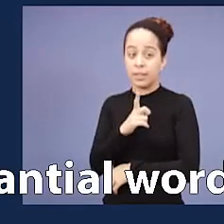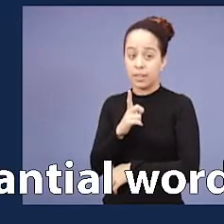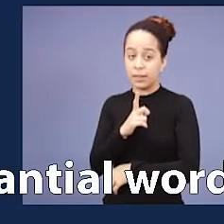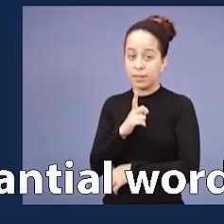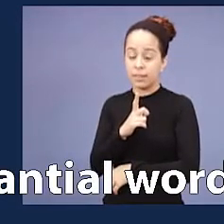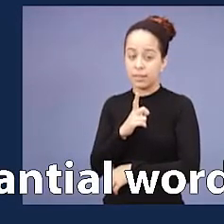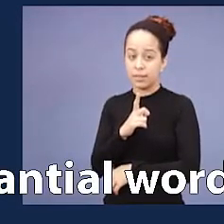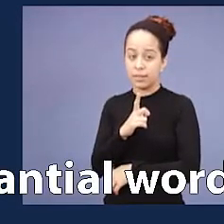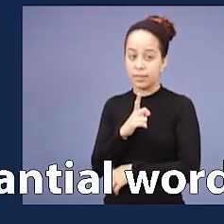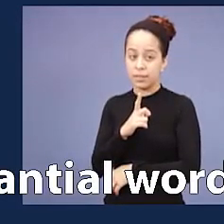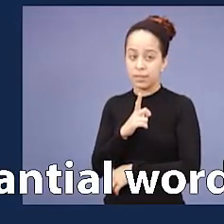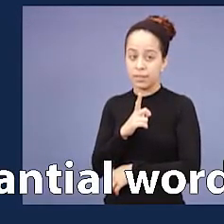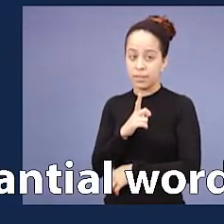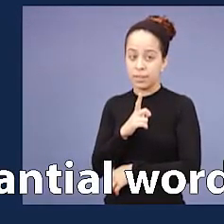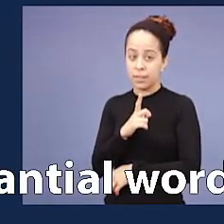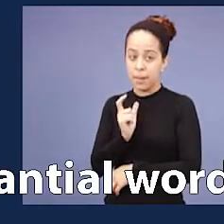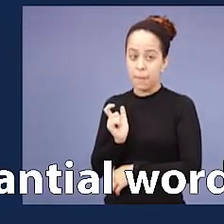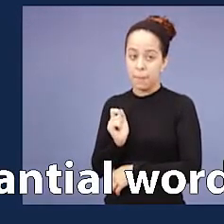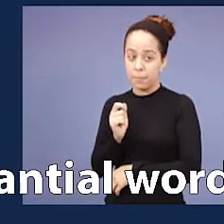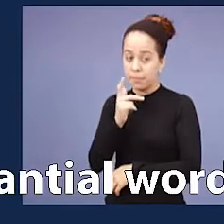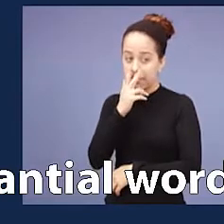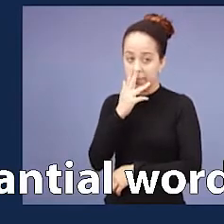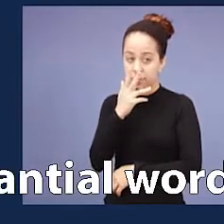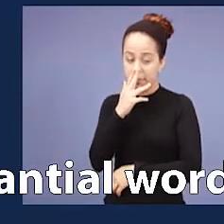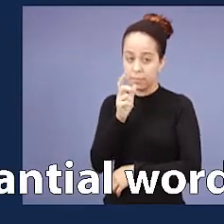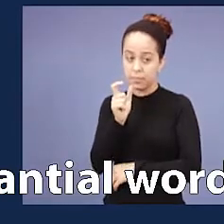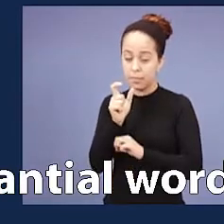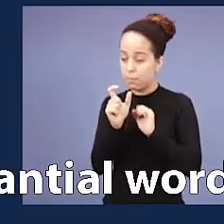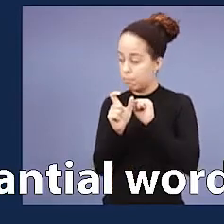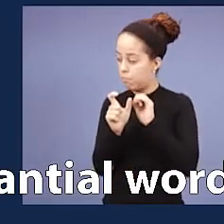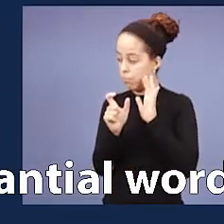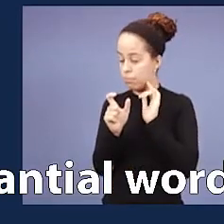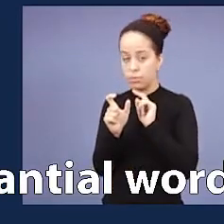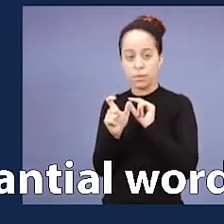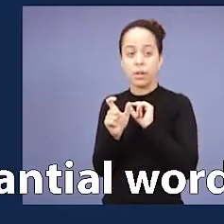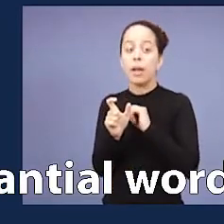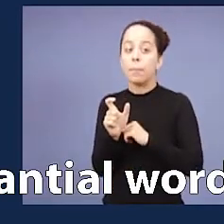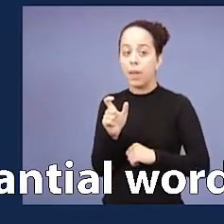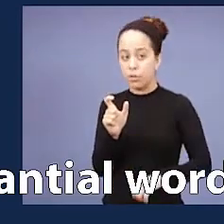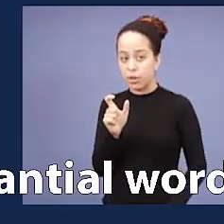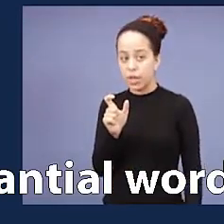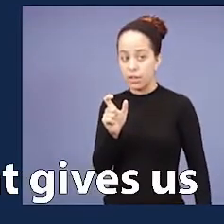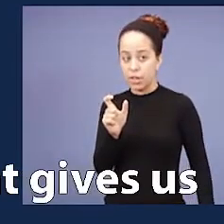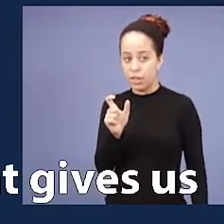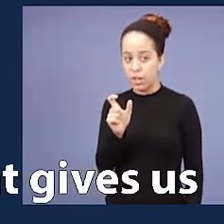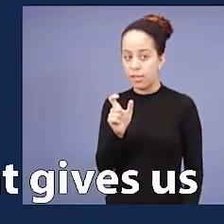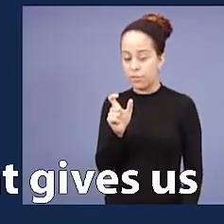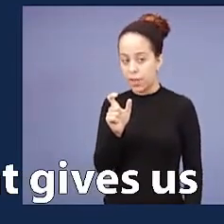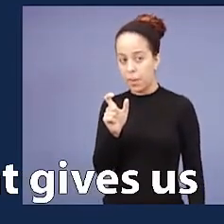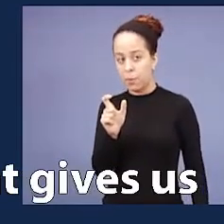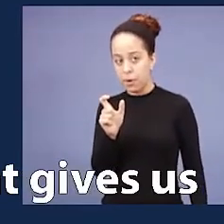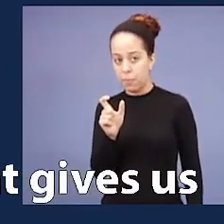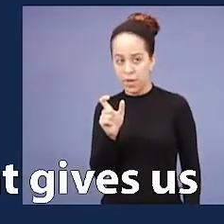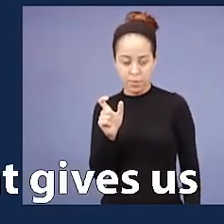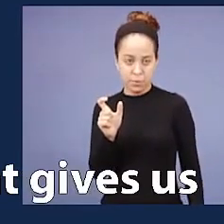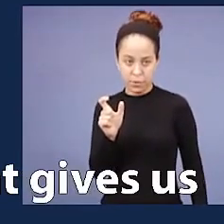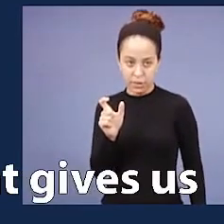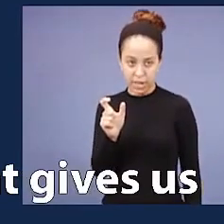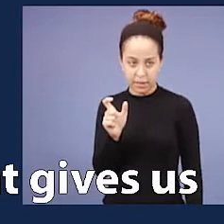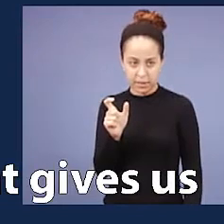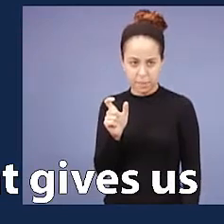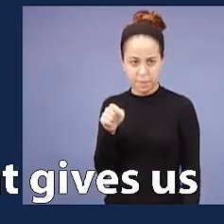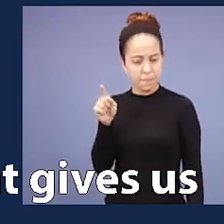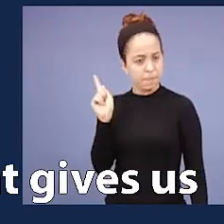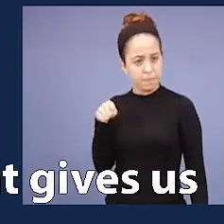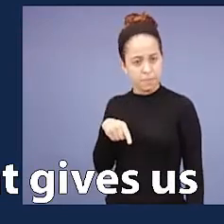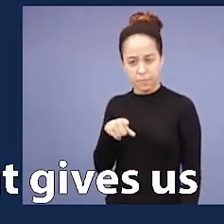ilumina esta palavra iluminada circunstanciada quem faz isso é